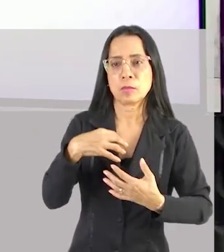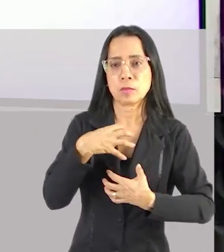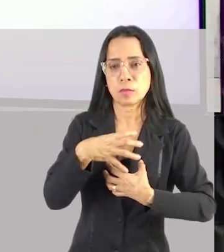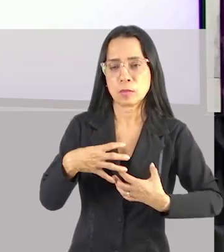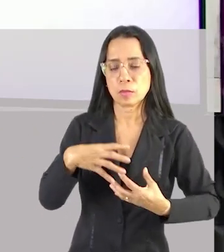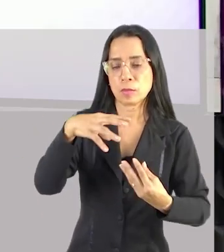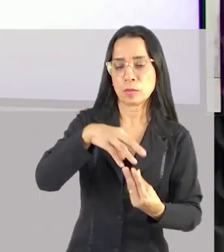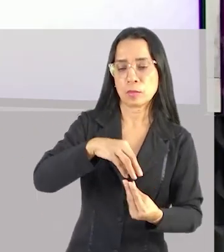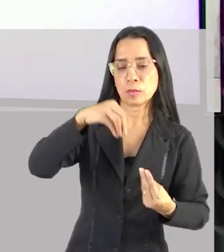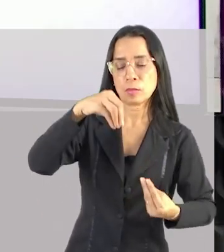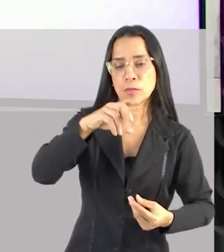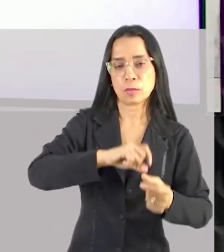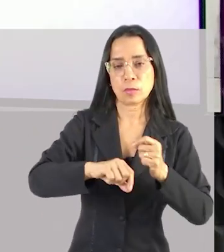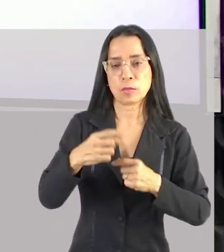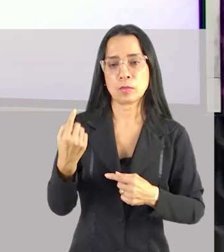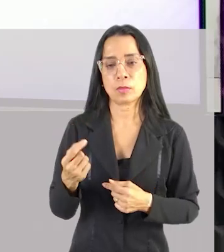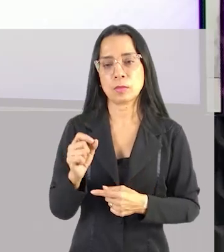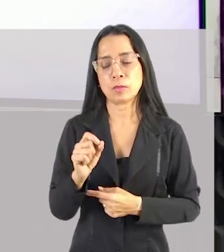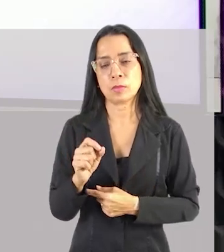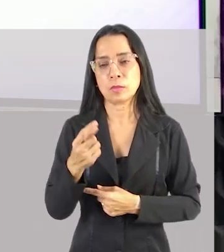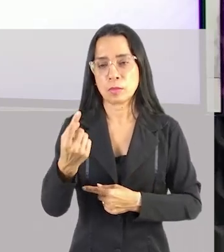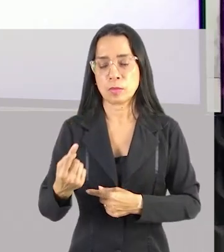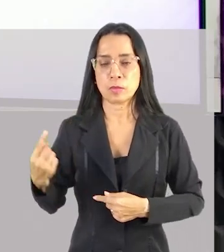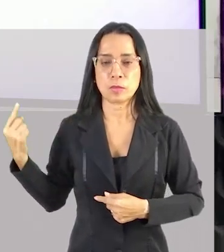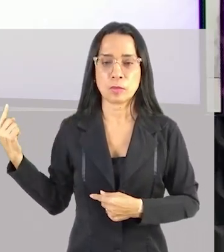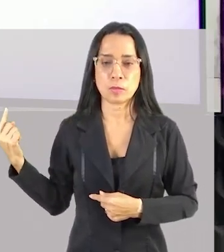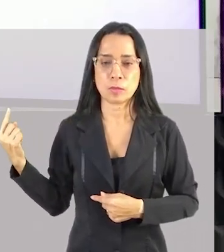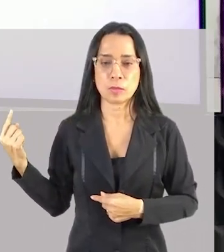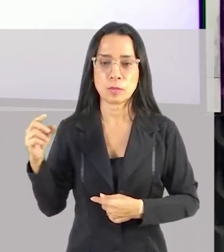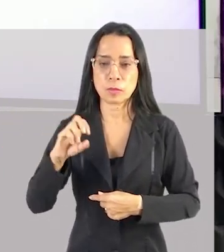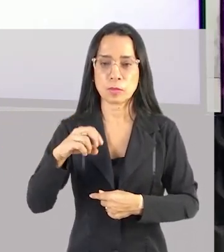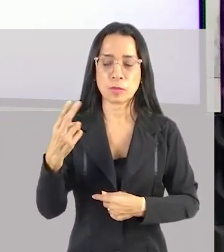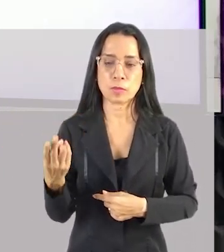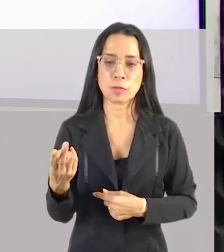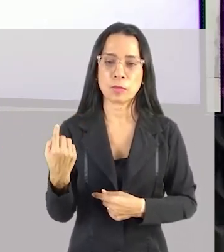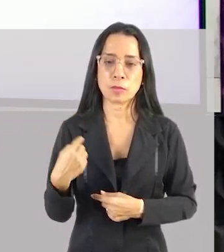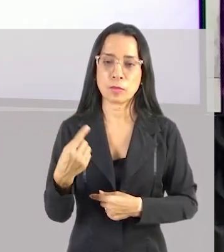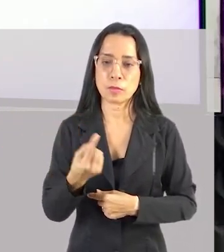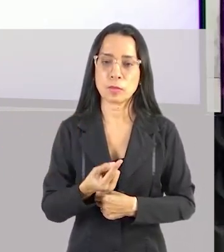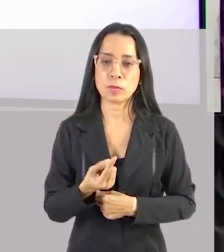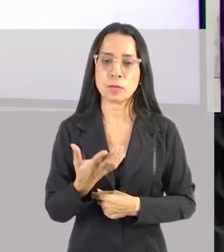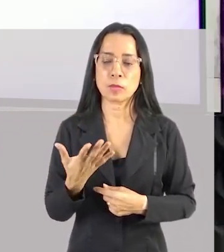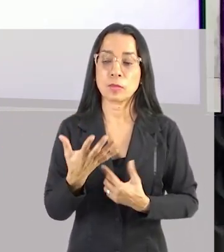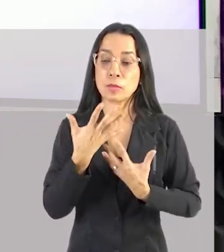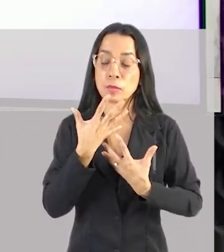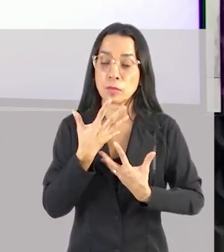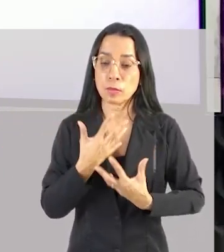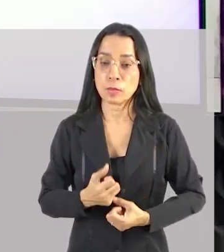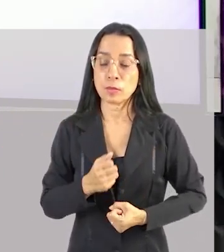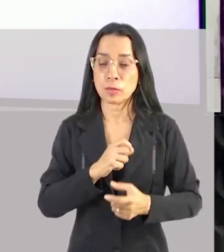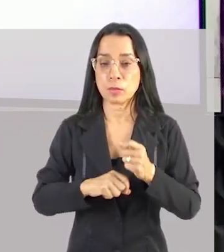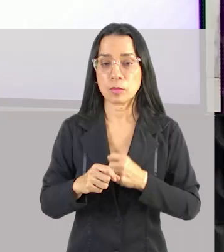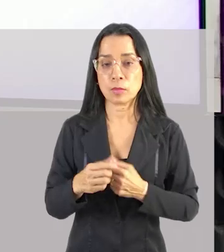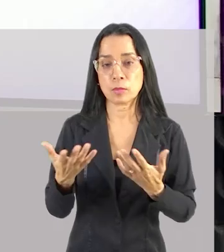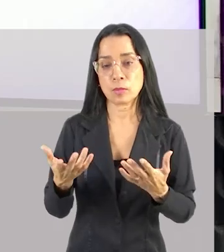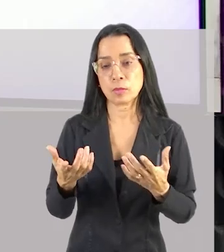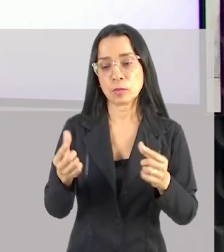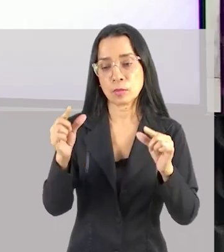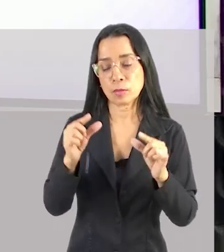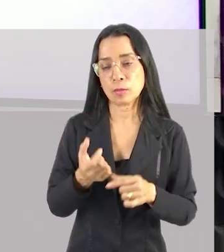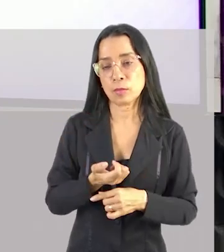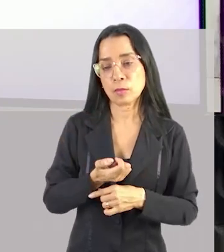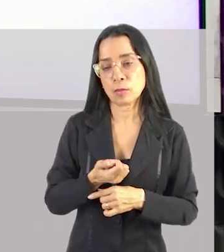gente, a quem não basta pouco, nada basta, ou seja, que a gente se contente com os